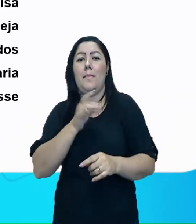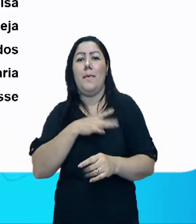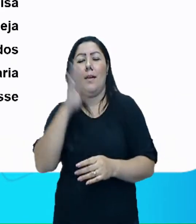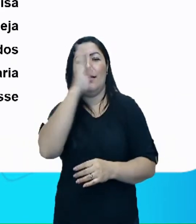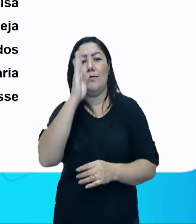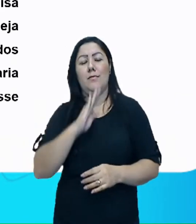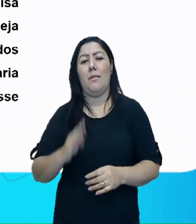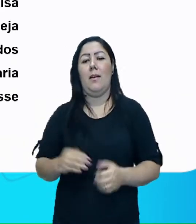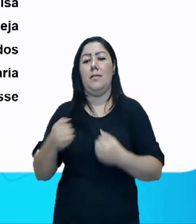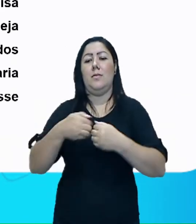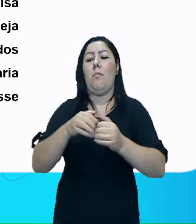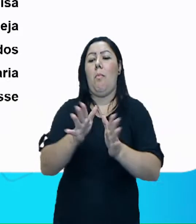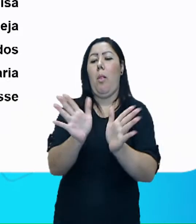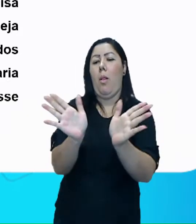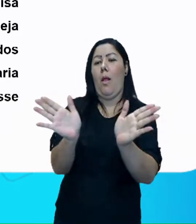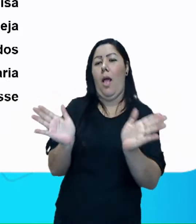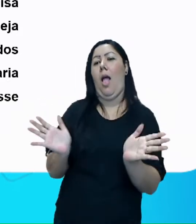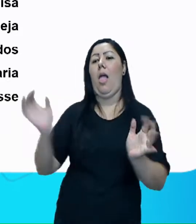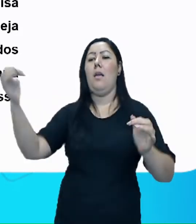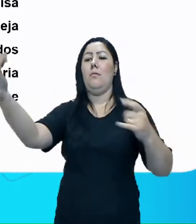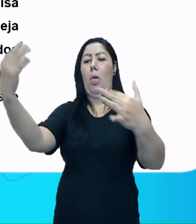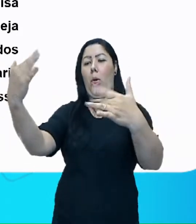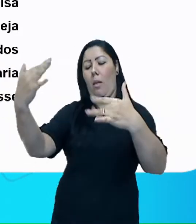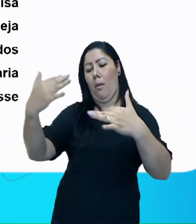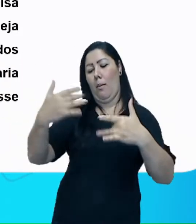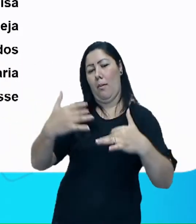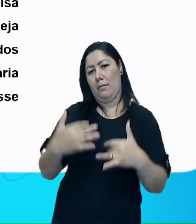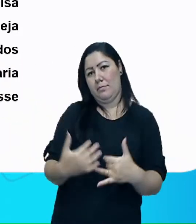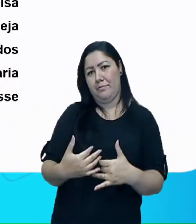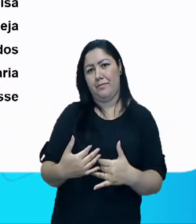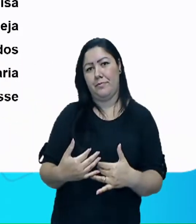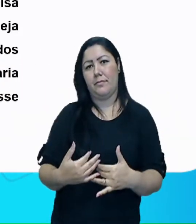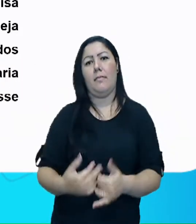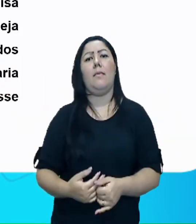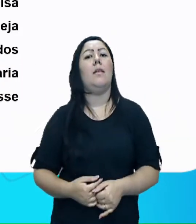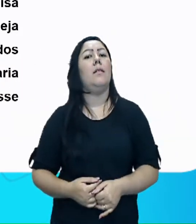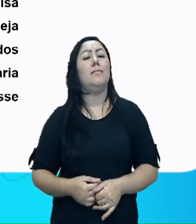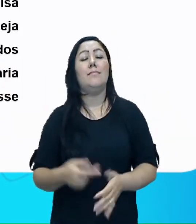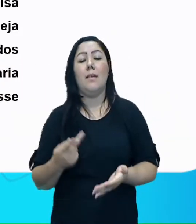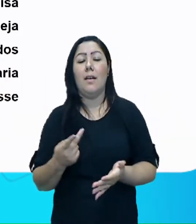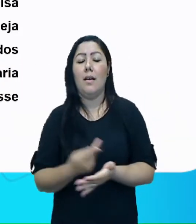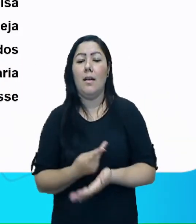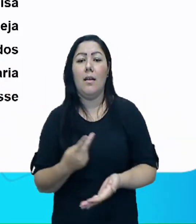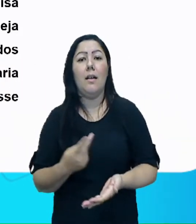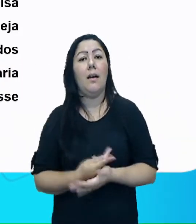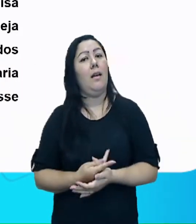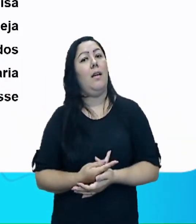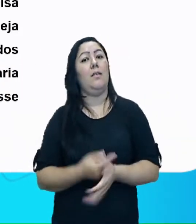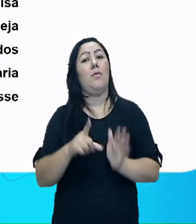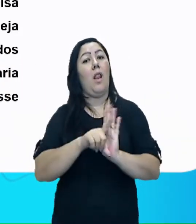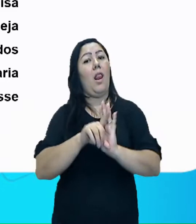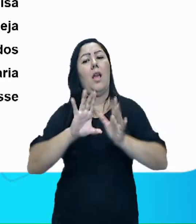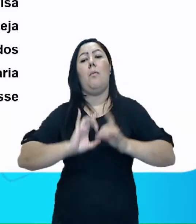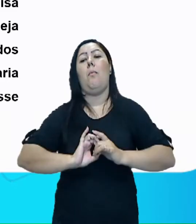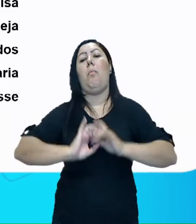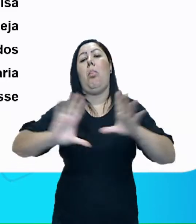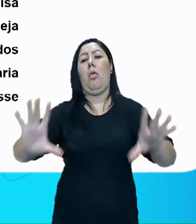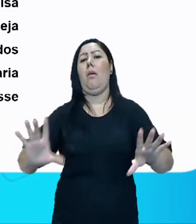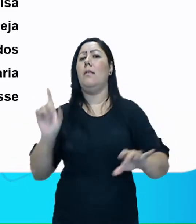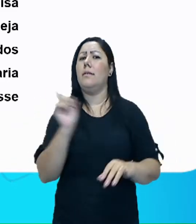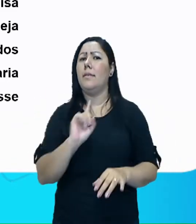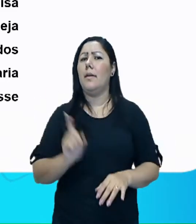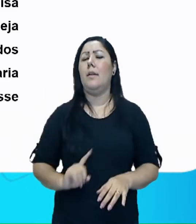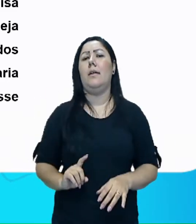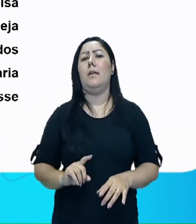invasão estrangeira. Nada mais incorreto, nem a lei é excessivamente liberal, nem há